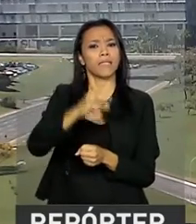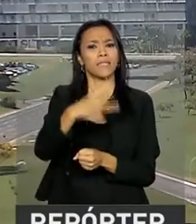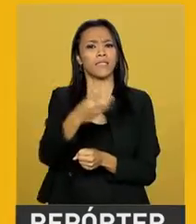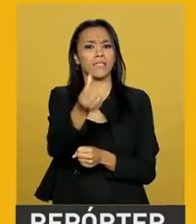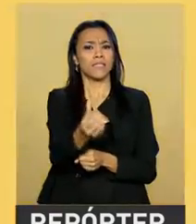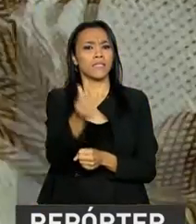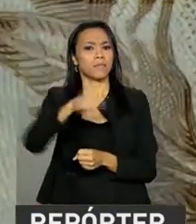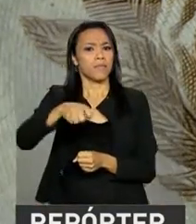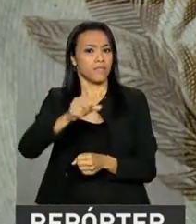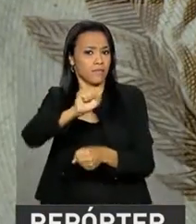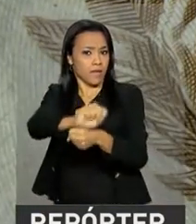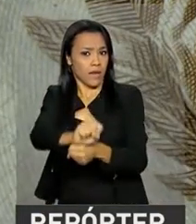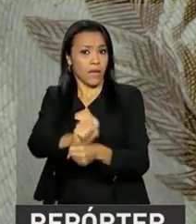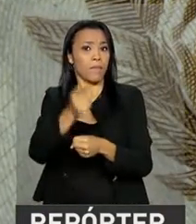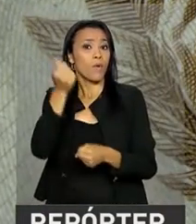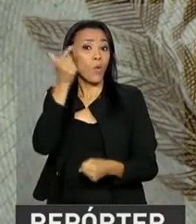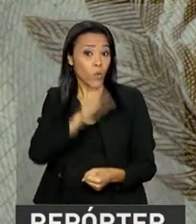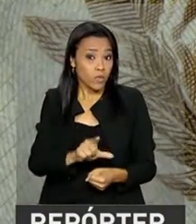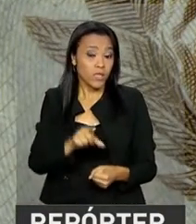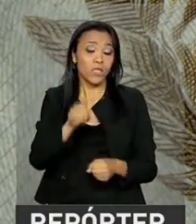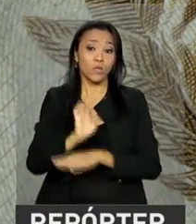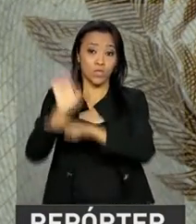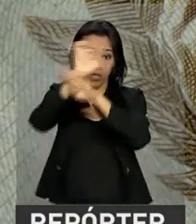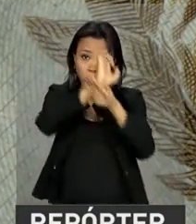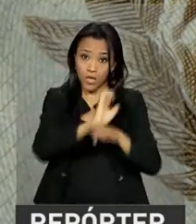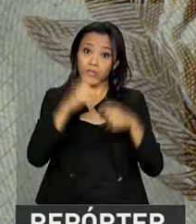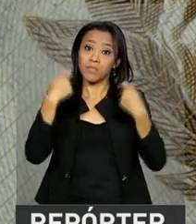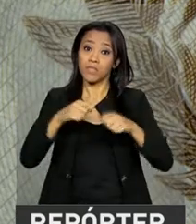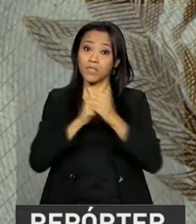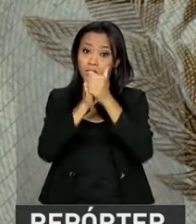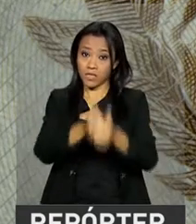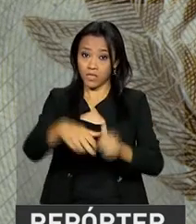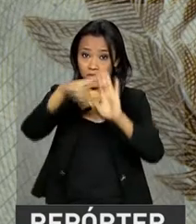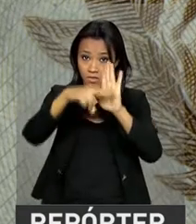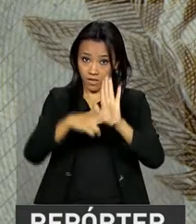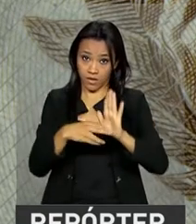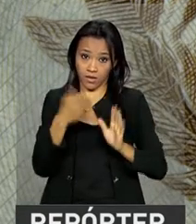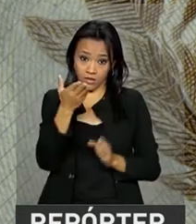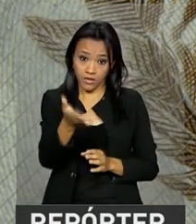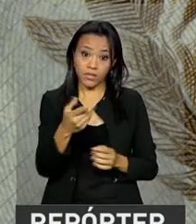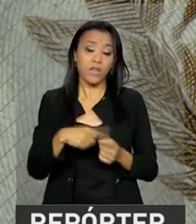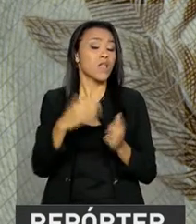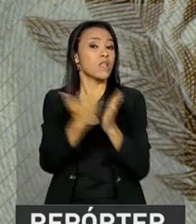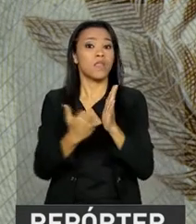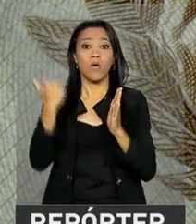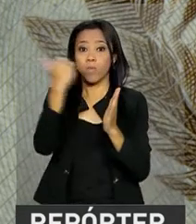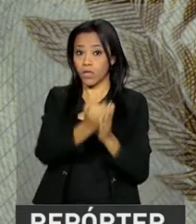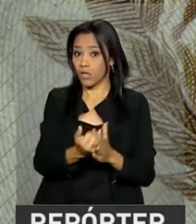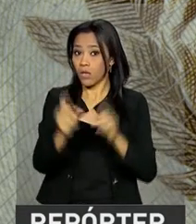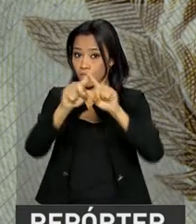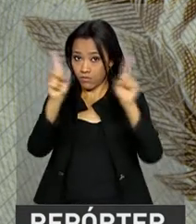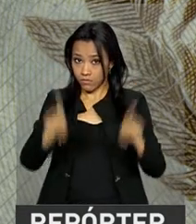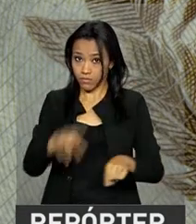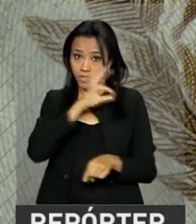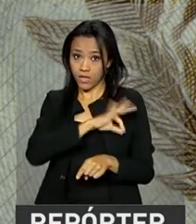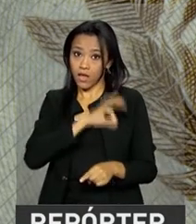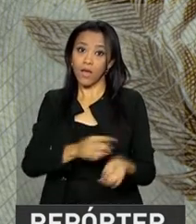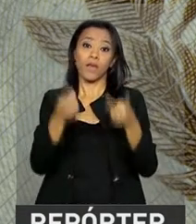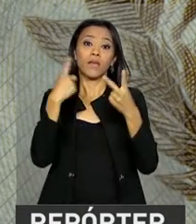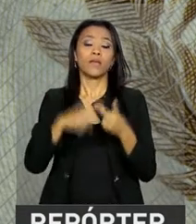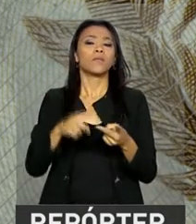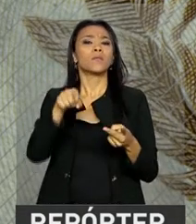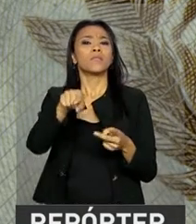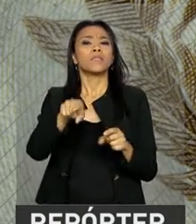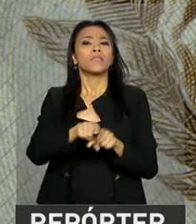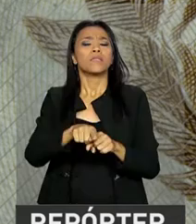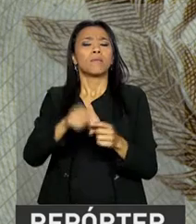meses para conseguir esse benefício os estados vão ter que adotar as seguintes medidas não aumentar o salário dos servidores entender